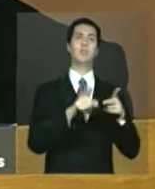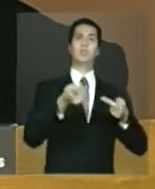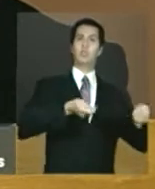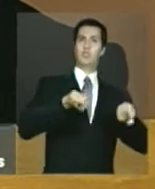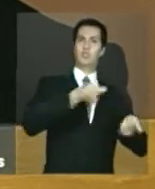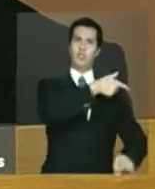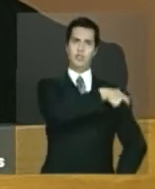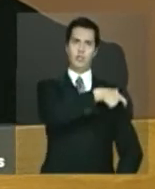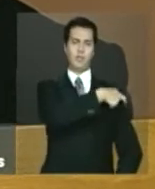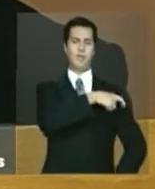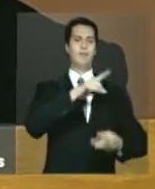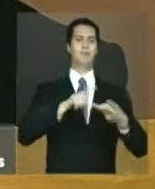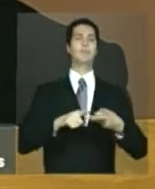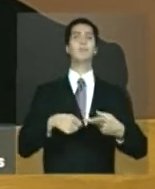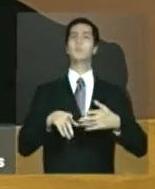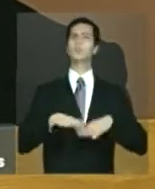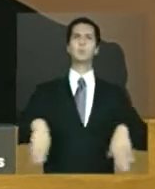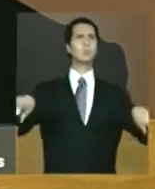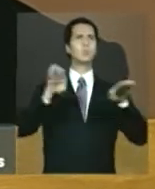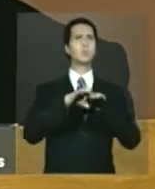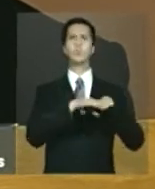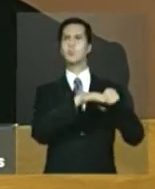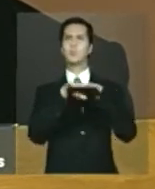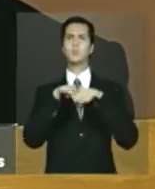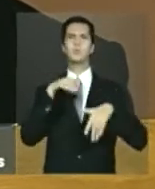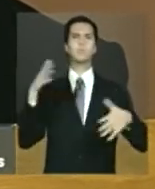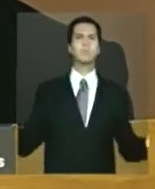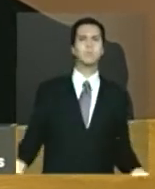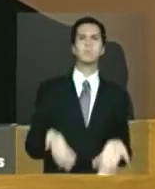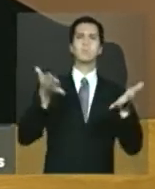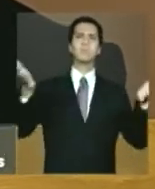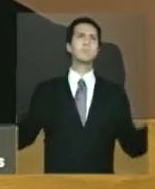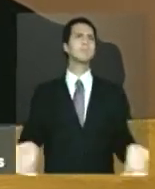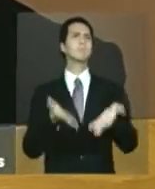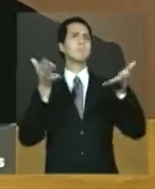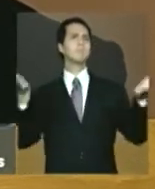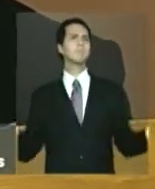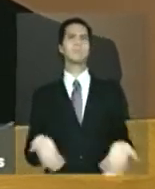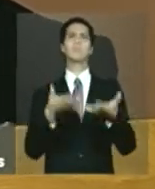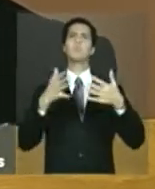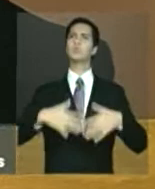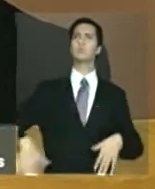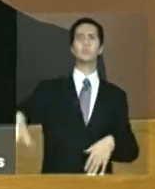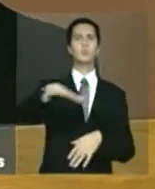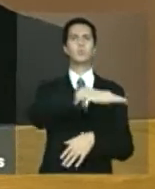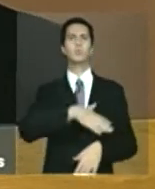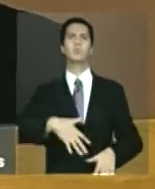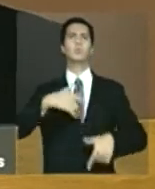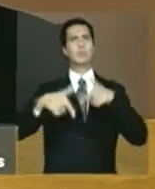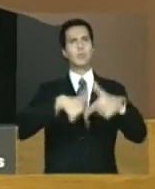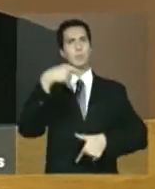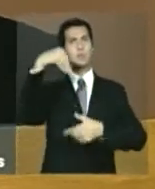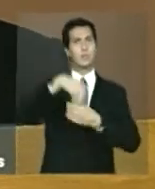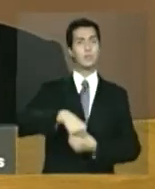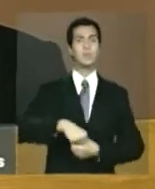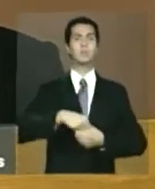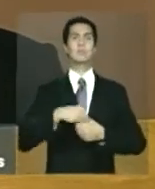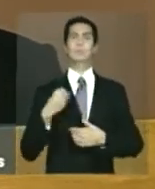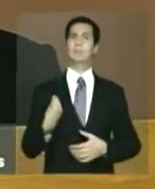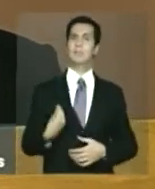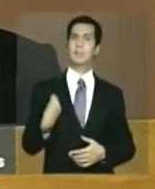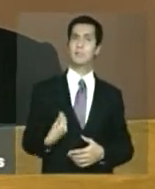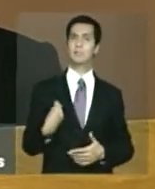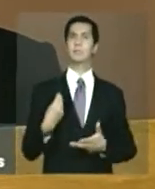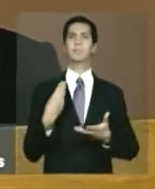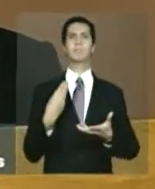estimular práticas igualitárias de gestão envolvendo todo o público São ações que visam mudanças culturais e